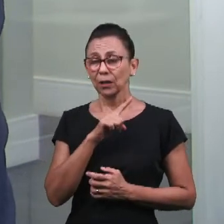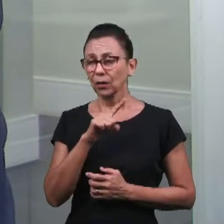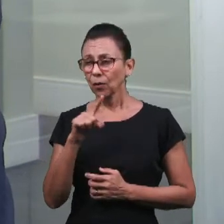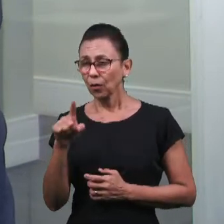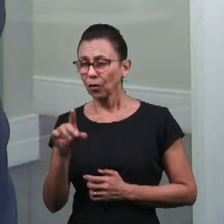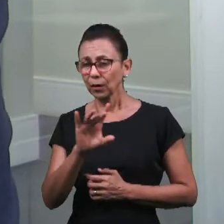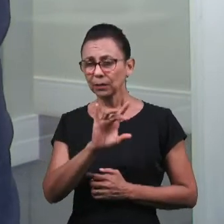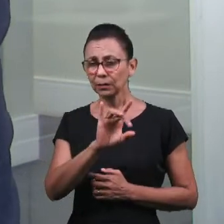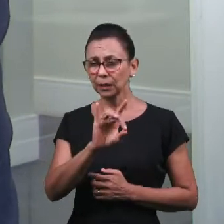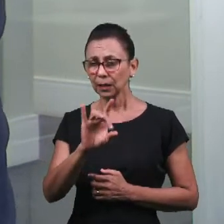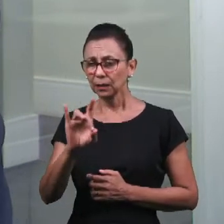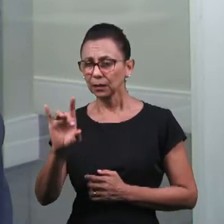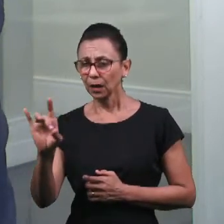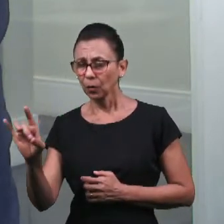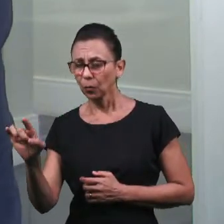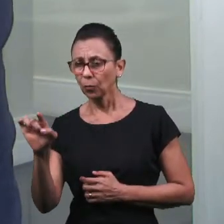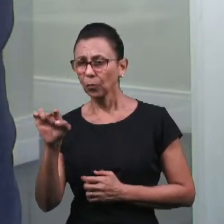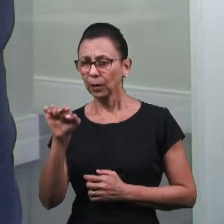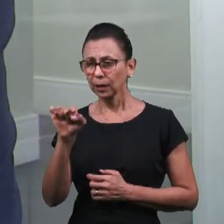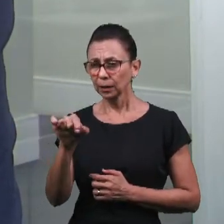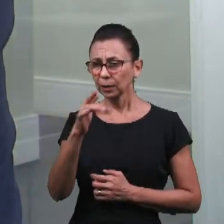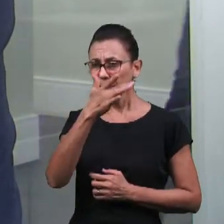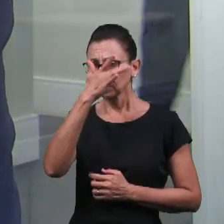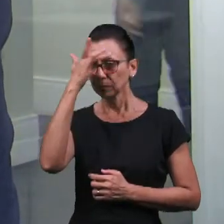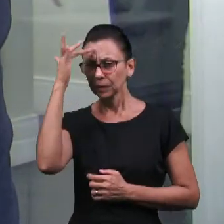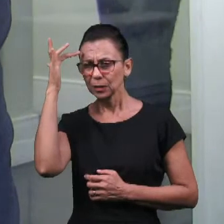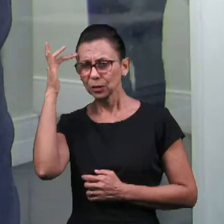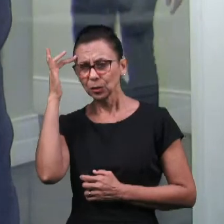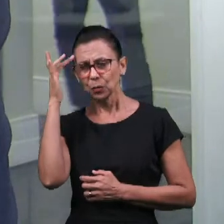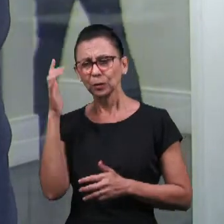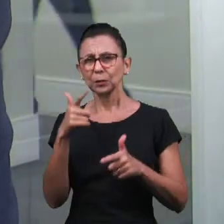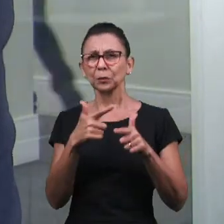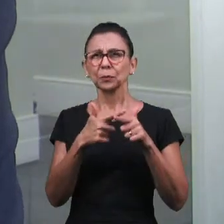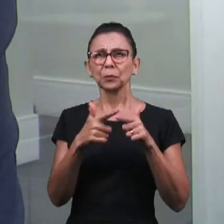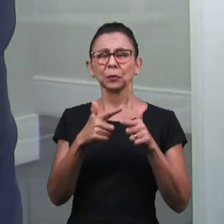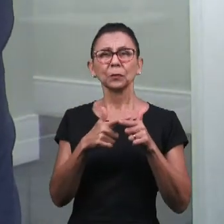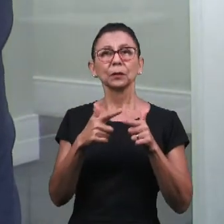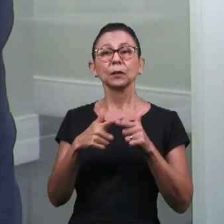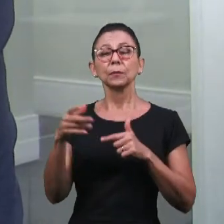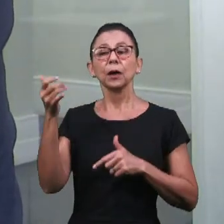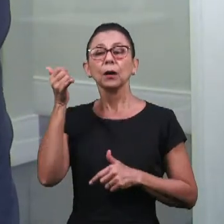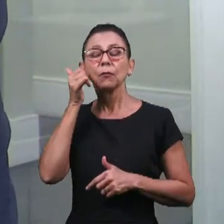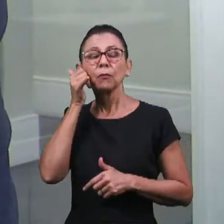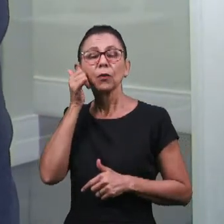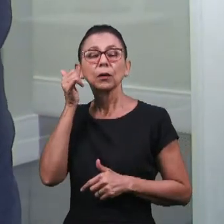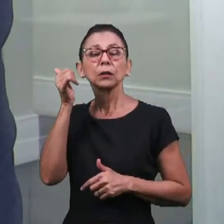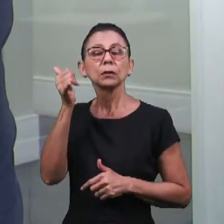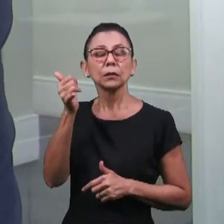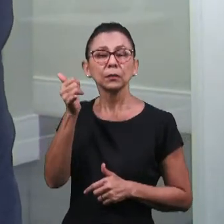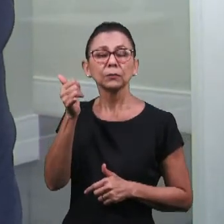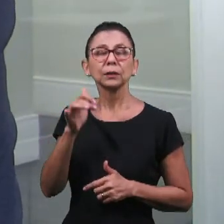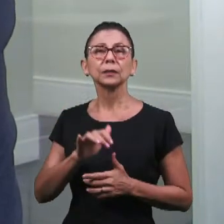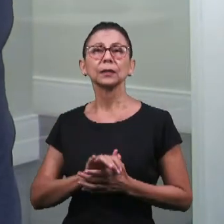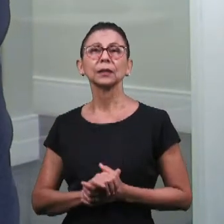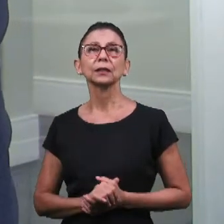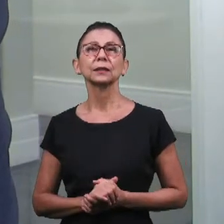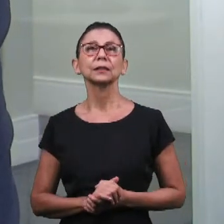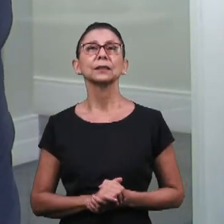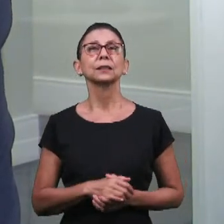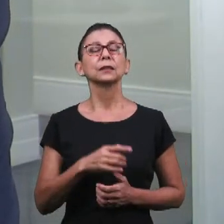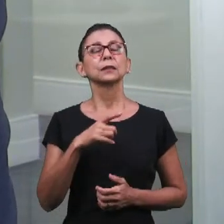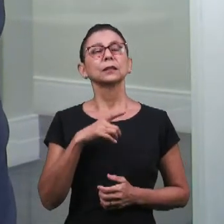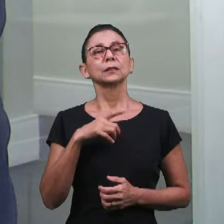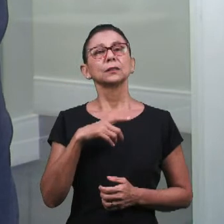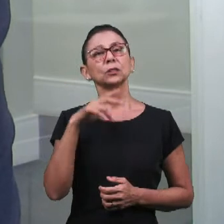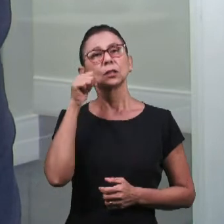aqui. Eu vou orar ao Senhor um dia e vou telefonar, né? E tinha uma irmã, né, que ela